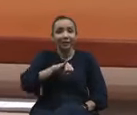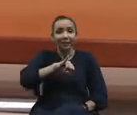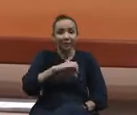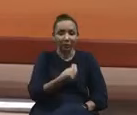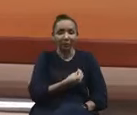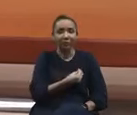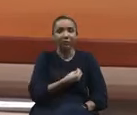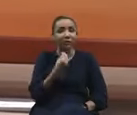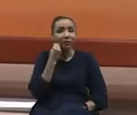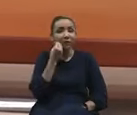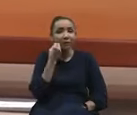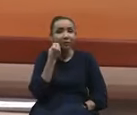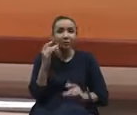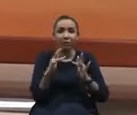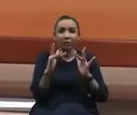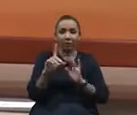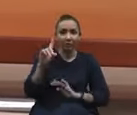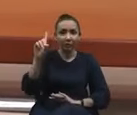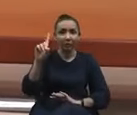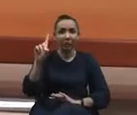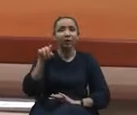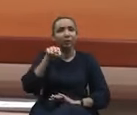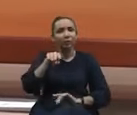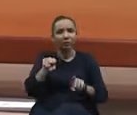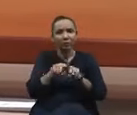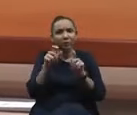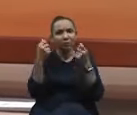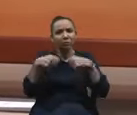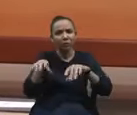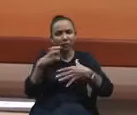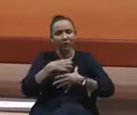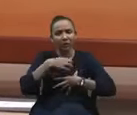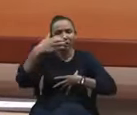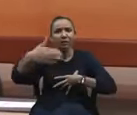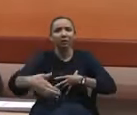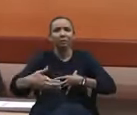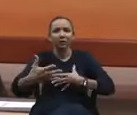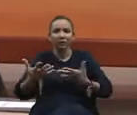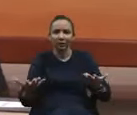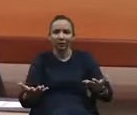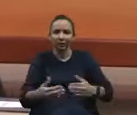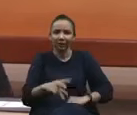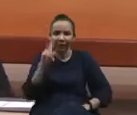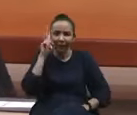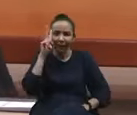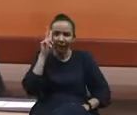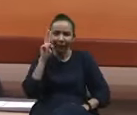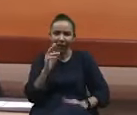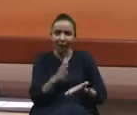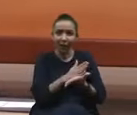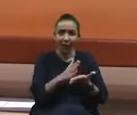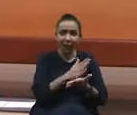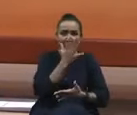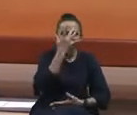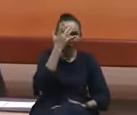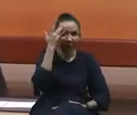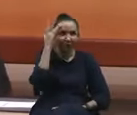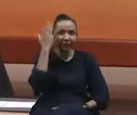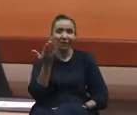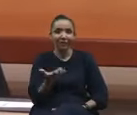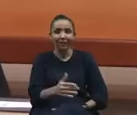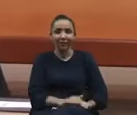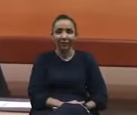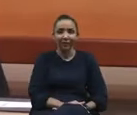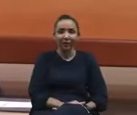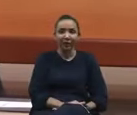análise de letra e de tudo Eles pesquisaram olharam pras paredes botaram que letra é aquela O que é isso aqui meu Deus o que é